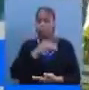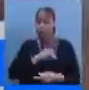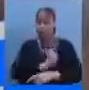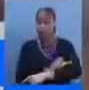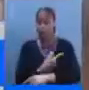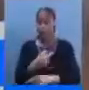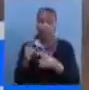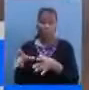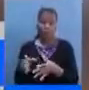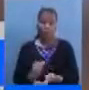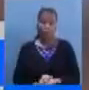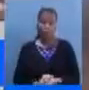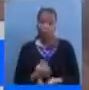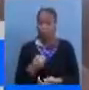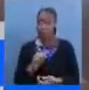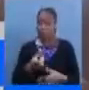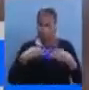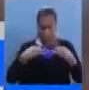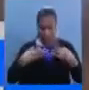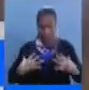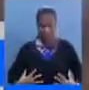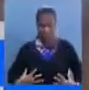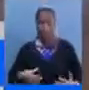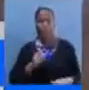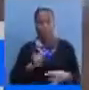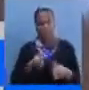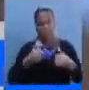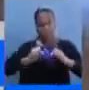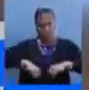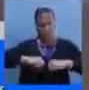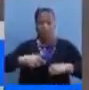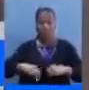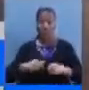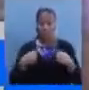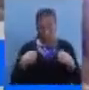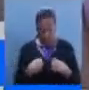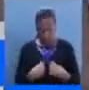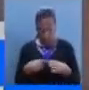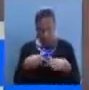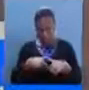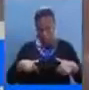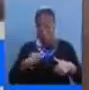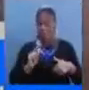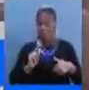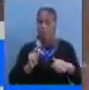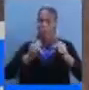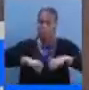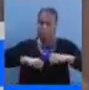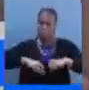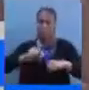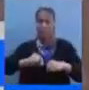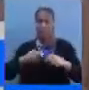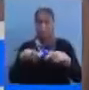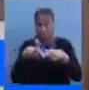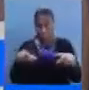poder. Nunca contra exigindo bata, só direito, não será corto. Exigindo graxá, nunca contra, não será corto. Exigindo cartão de sanidade,